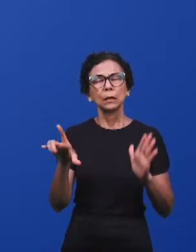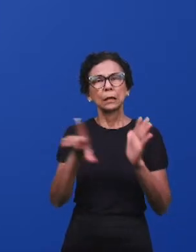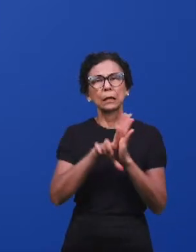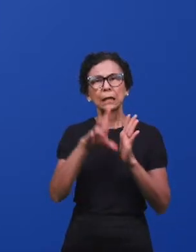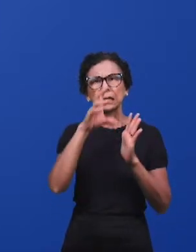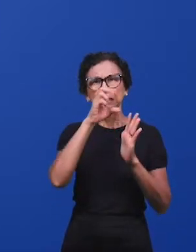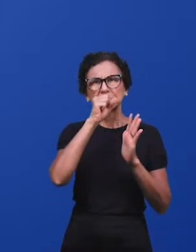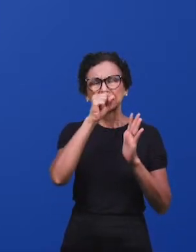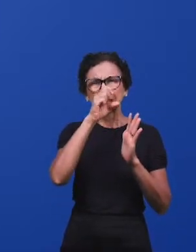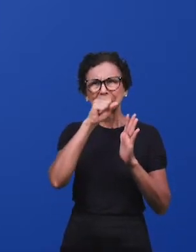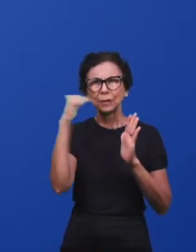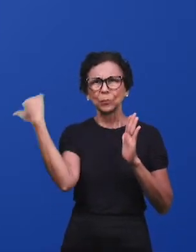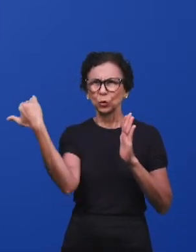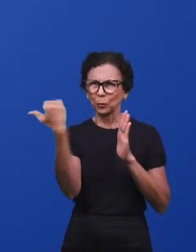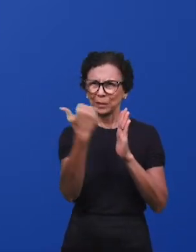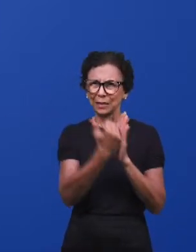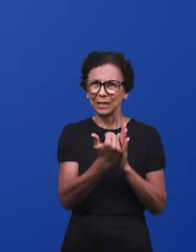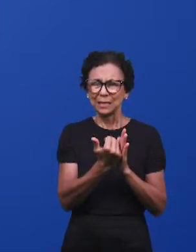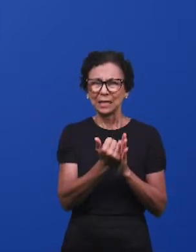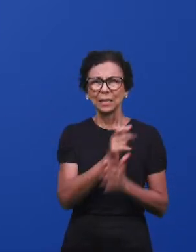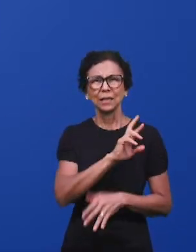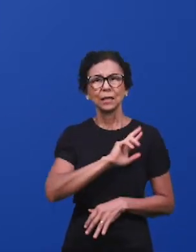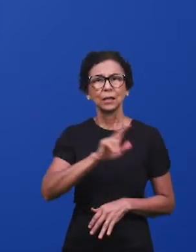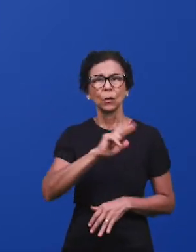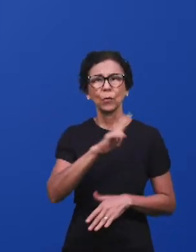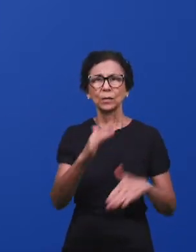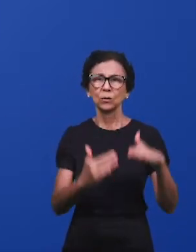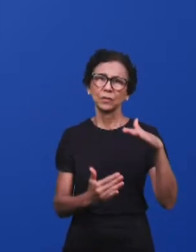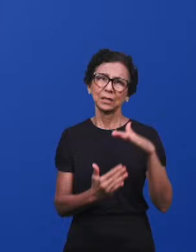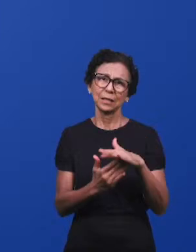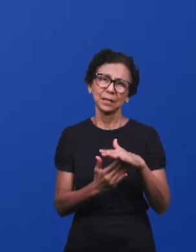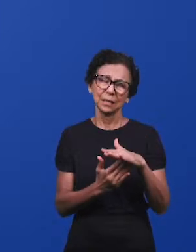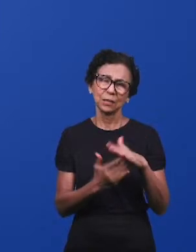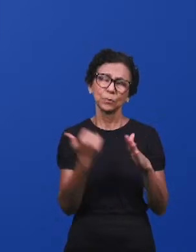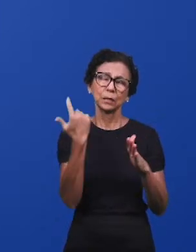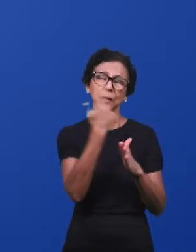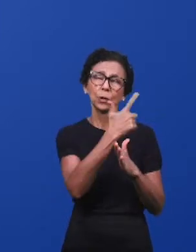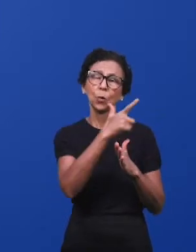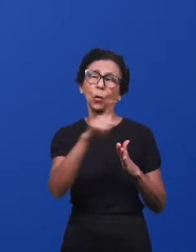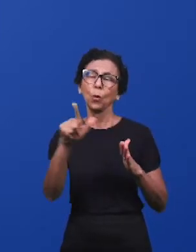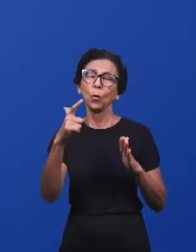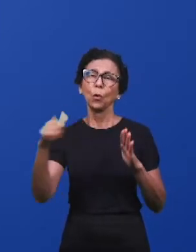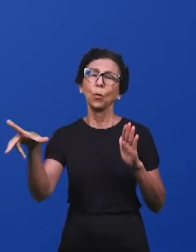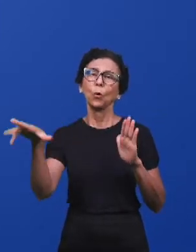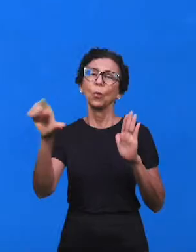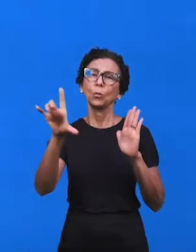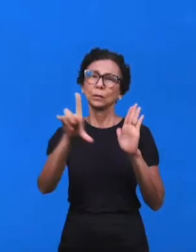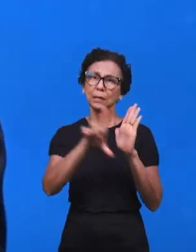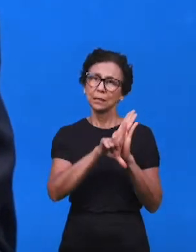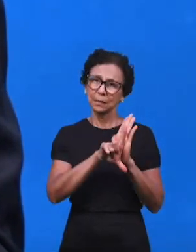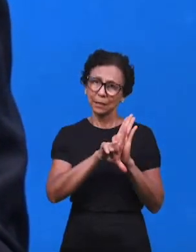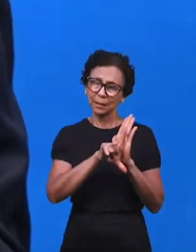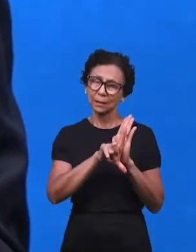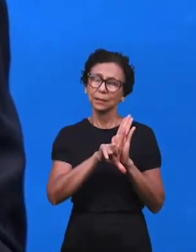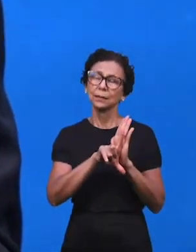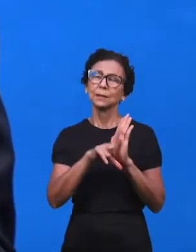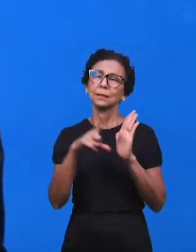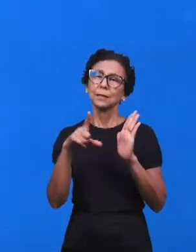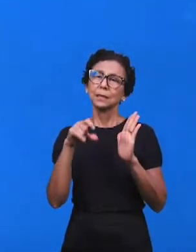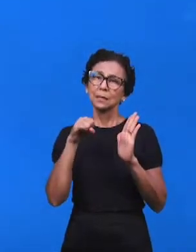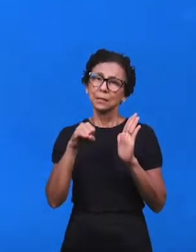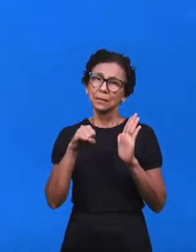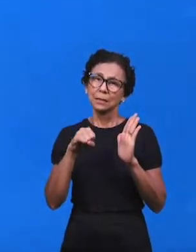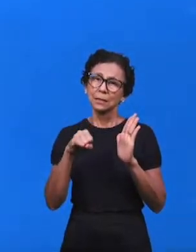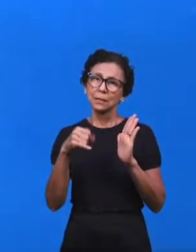e necessita ser observada por completo. A todos a paz do Senhor Jesus. Amém, Patrick. Dizer